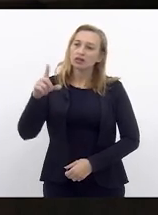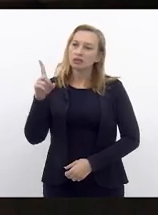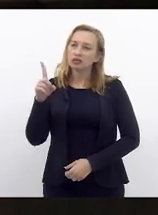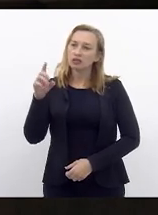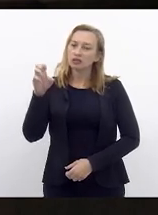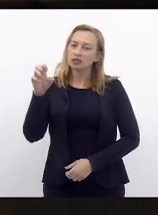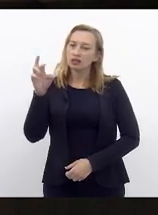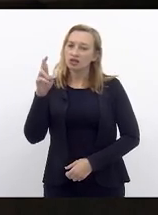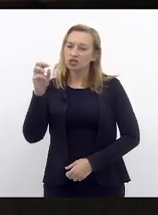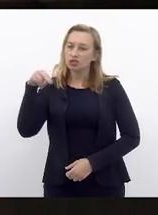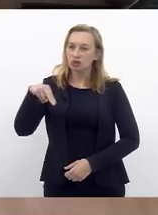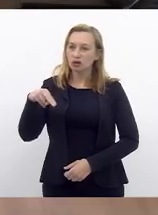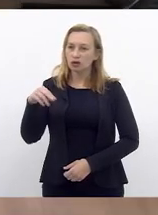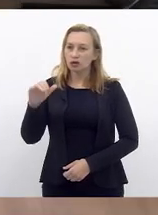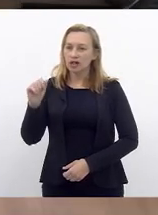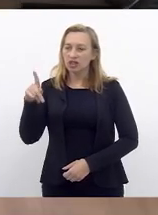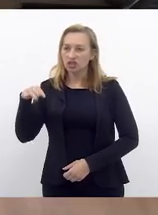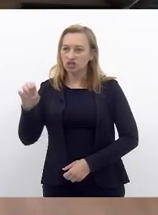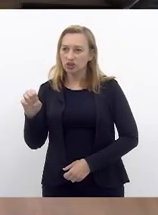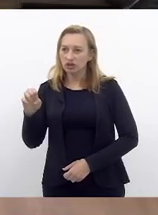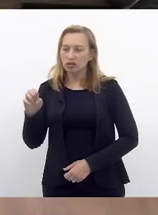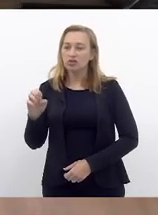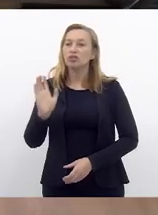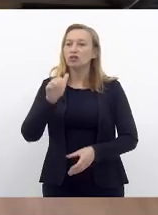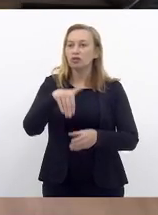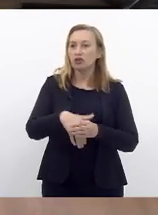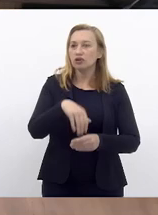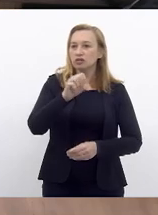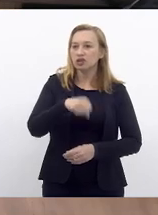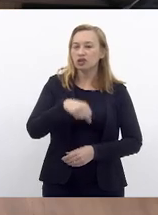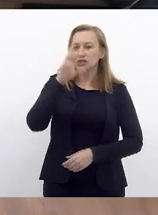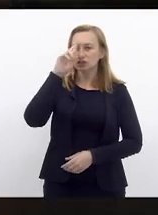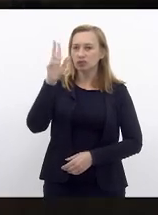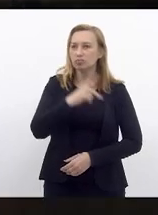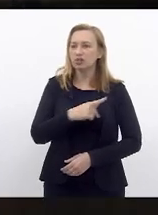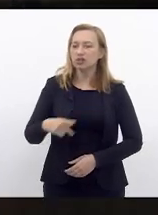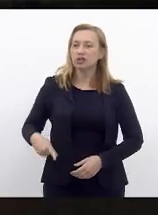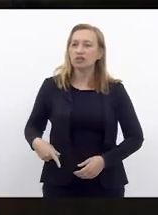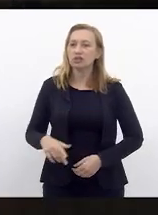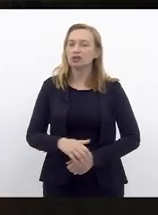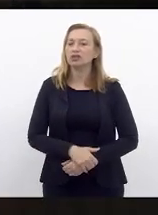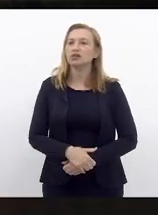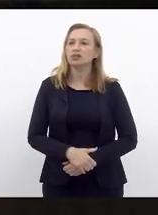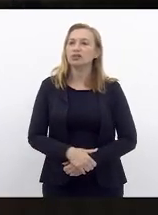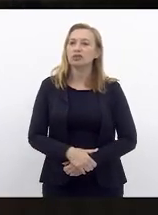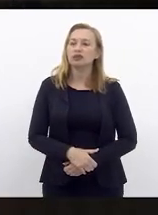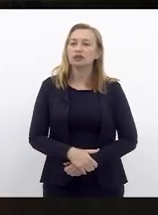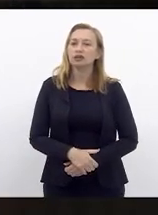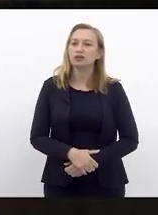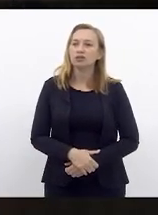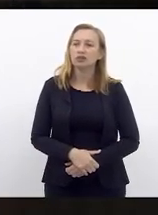Voto sim, senhor presidente. Deputado Anderson Alexandre vota sim.